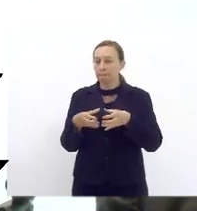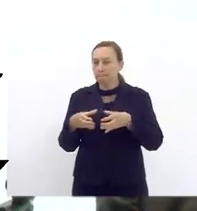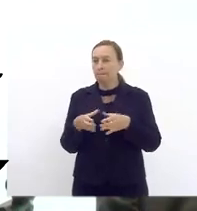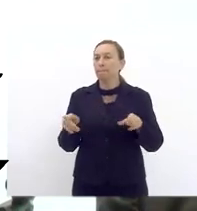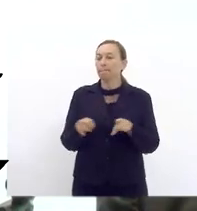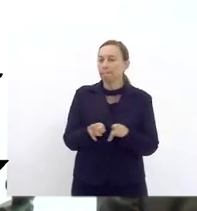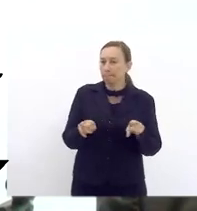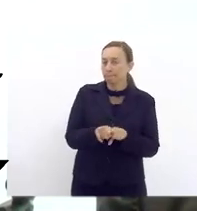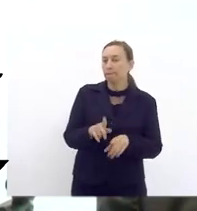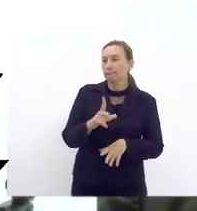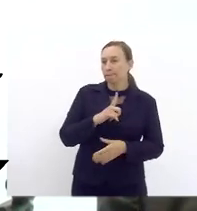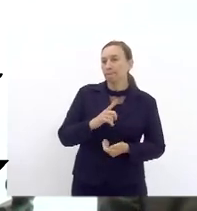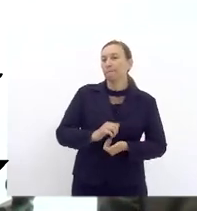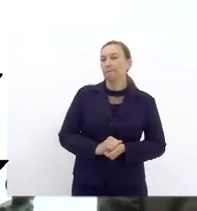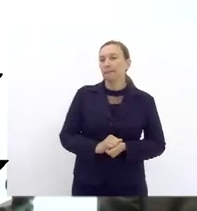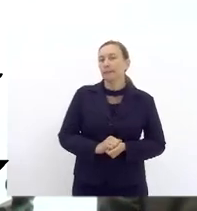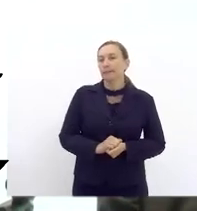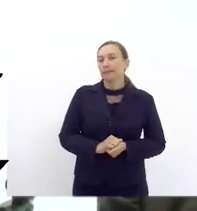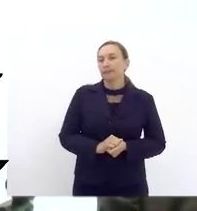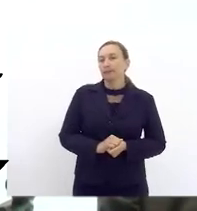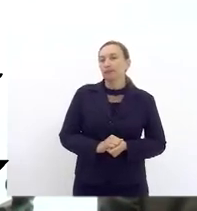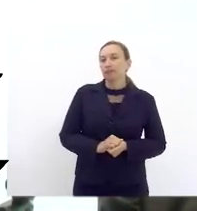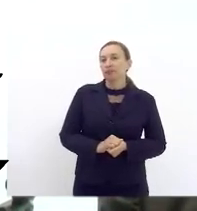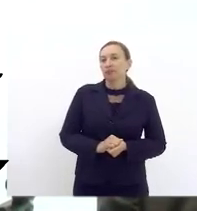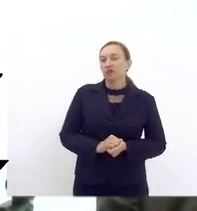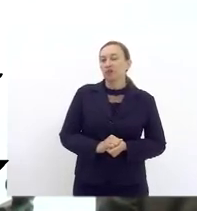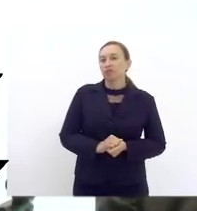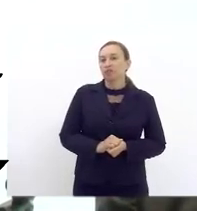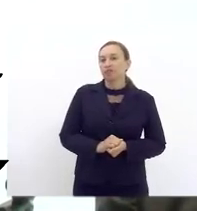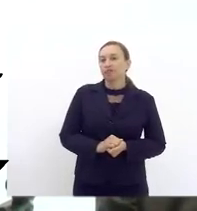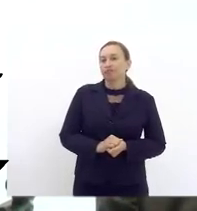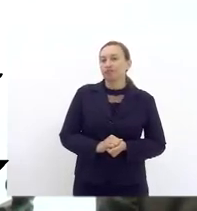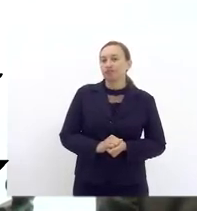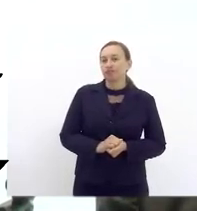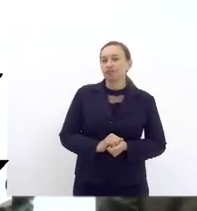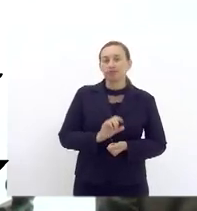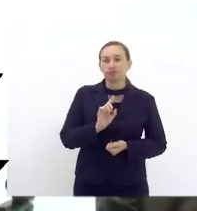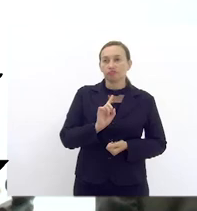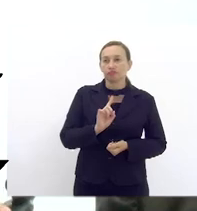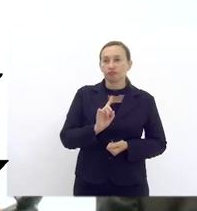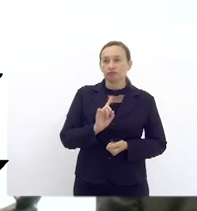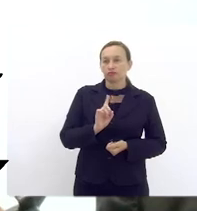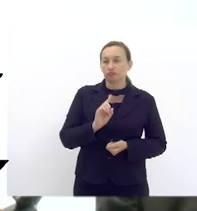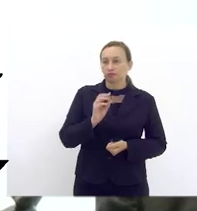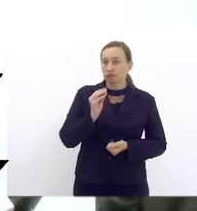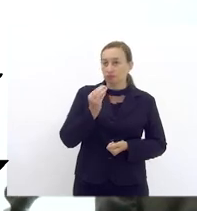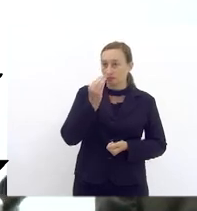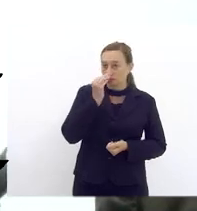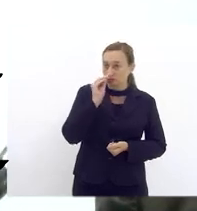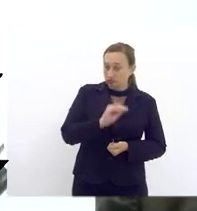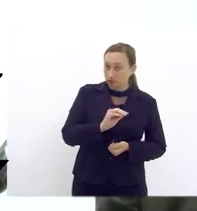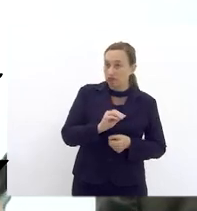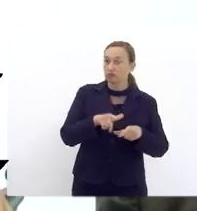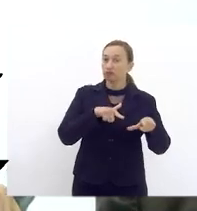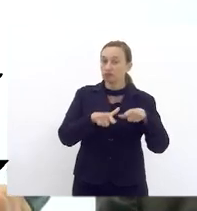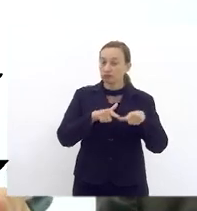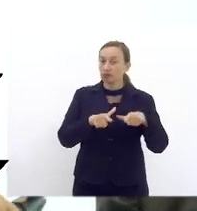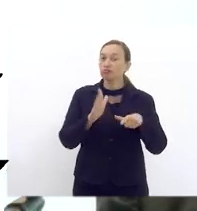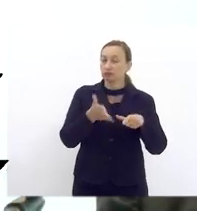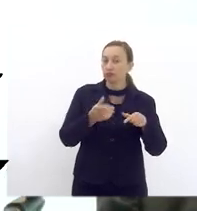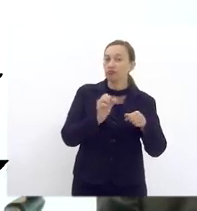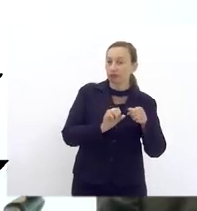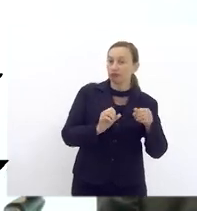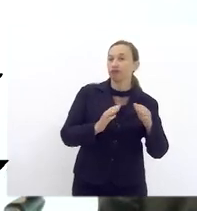que os outros Passos também aqui tem é nós não ignoramos os trabalhos que já foram realizados nessa casa